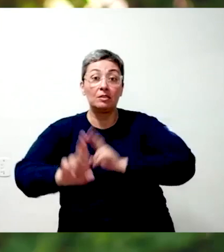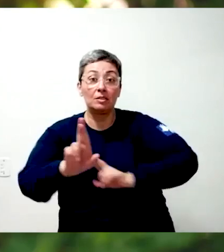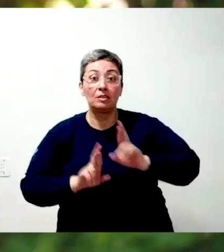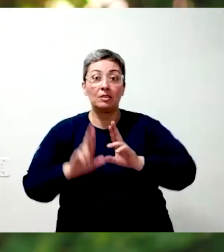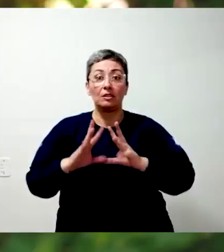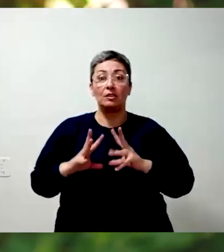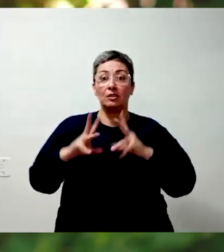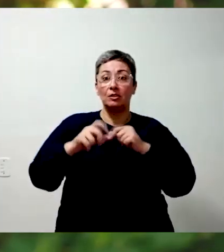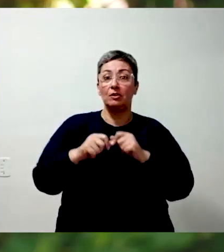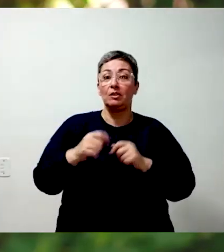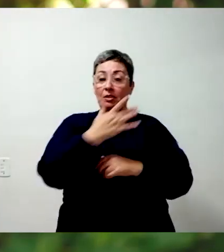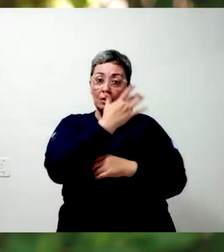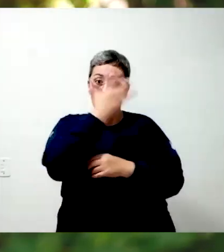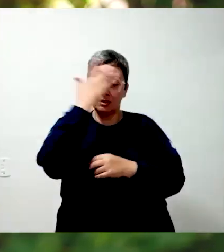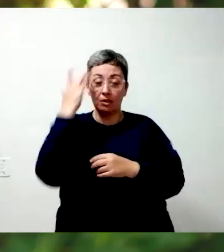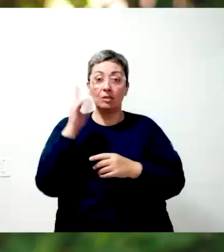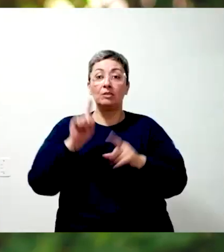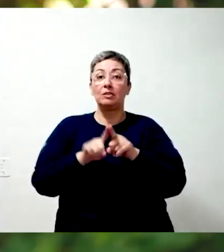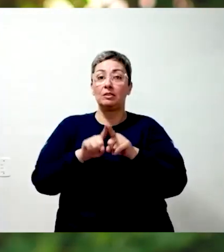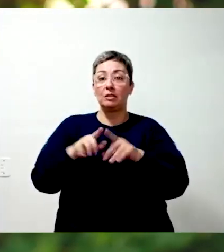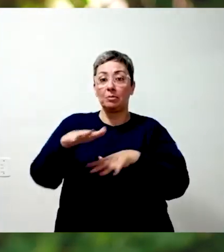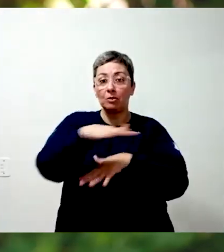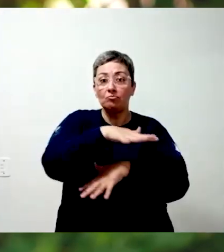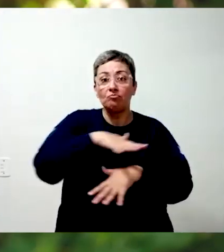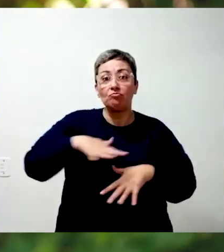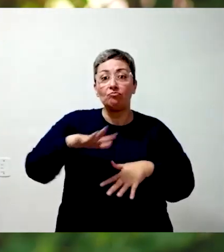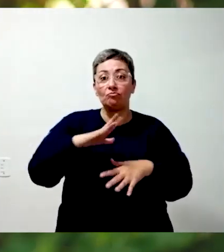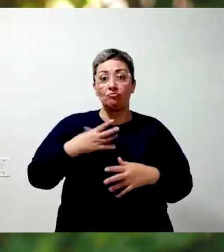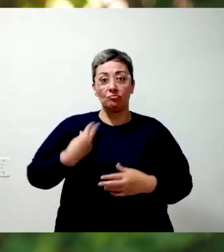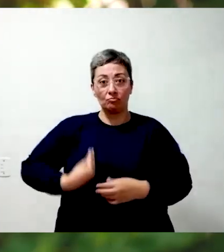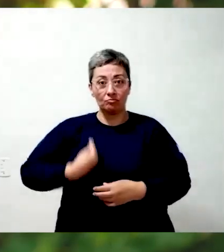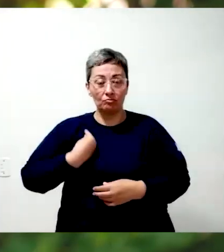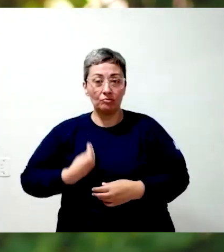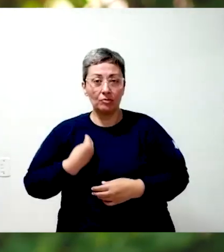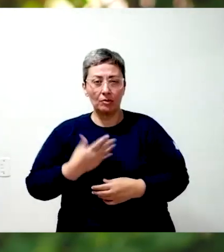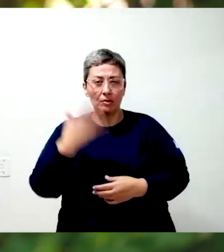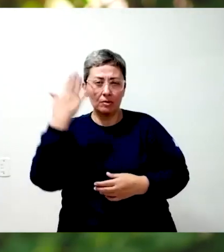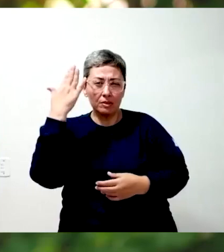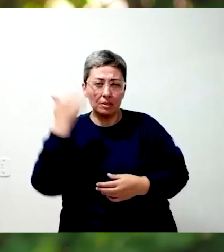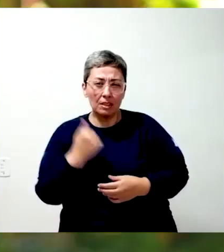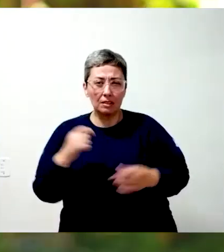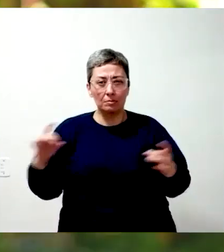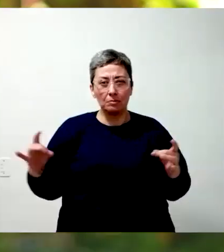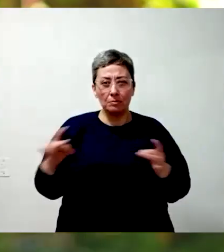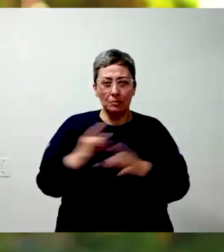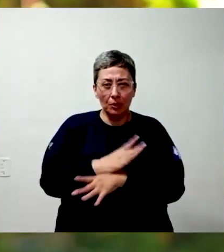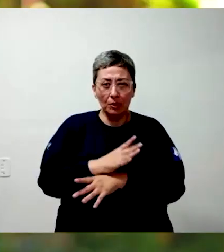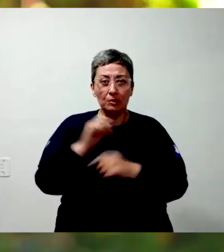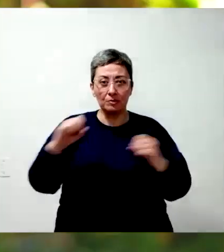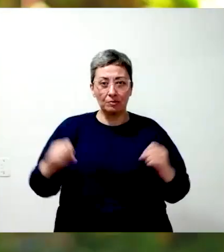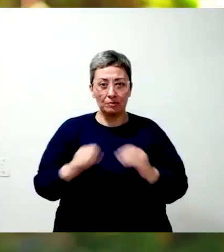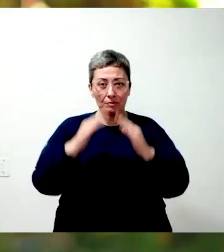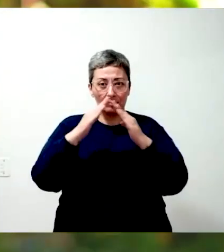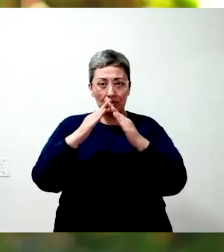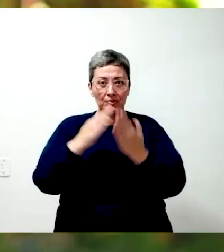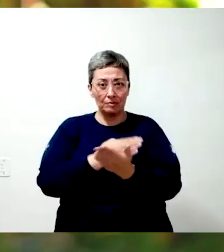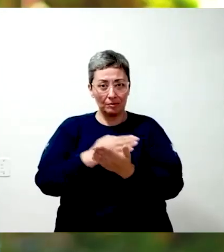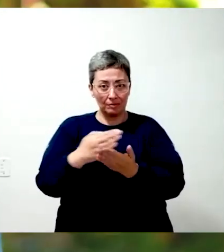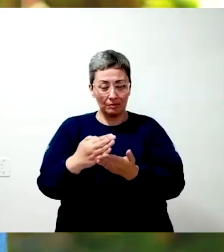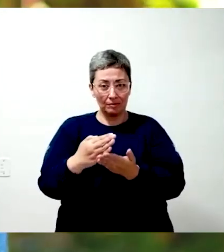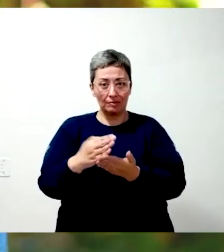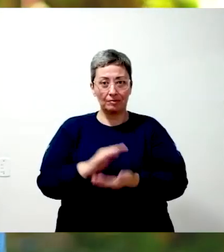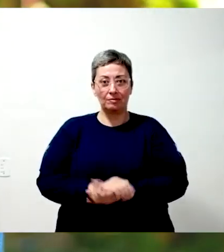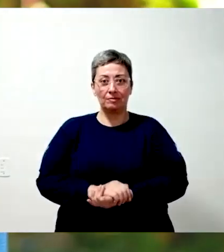as interações que realizamos com as outras pessoas e com o meio que nos rodeia. Vocês estão prontos?